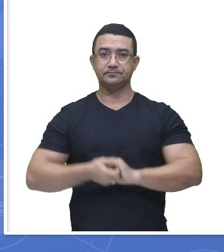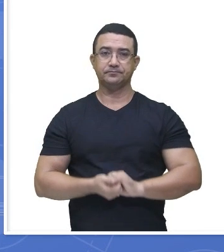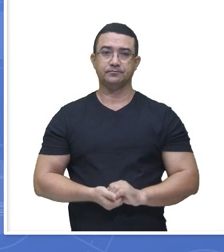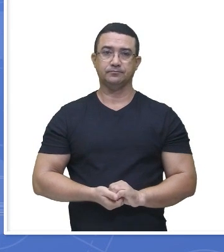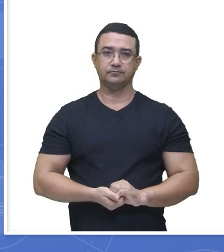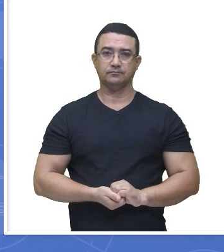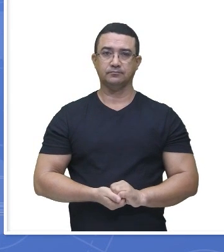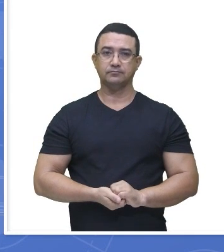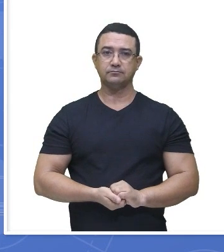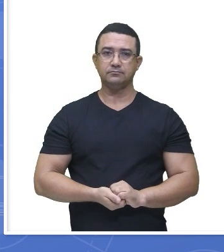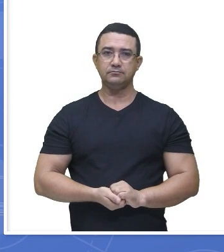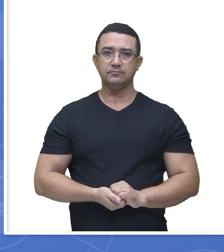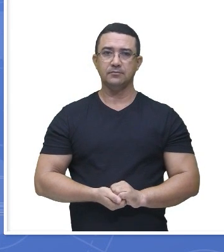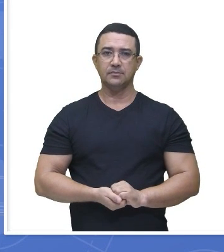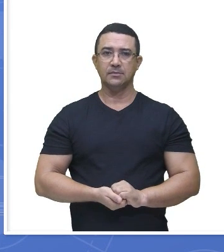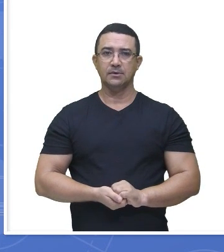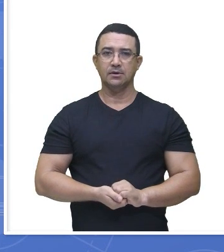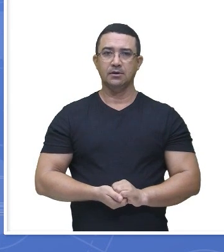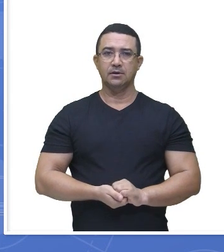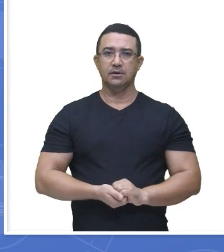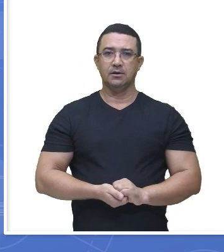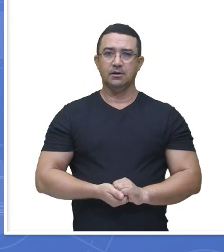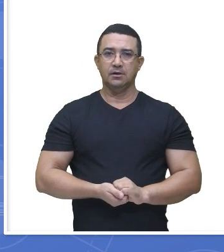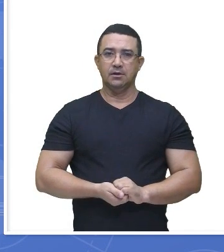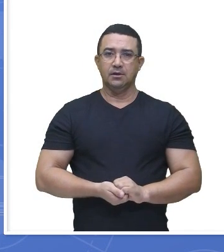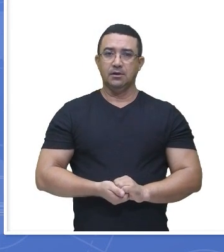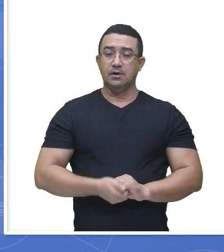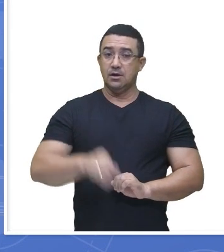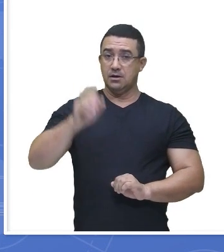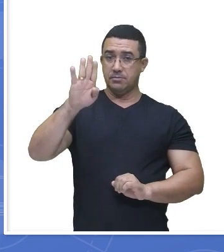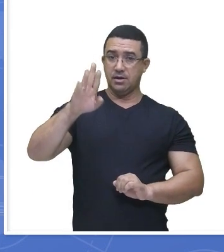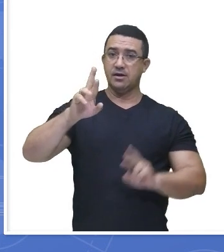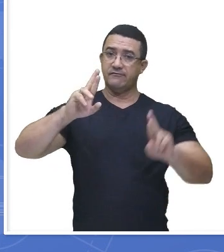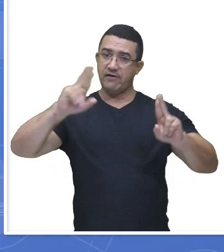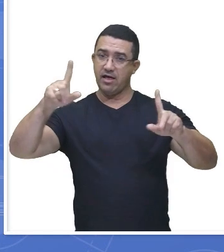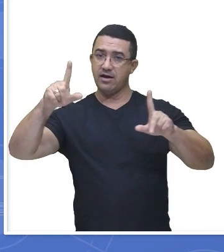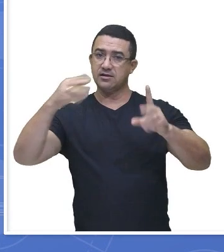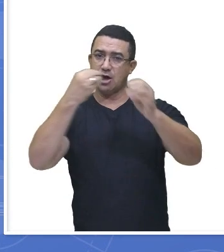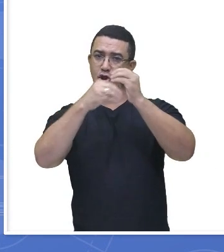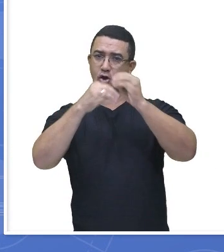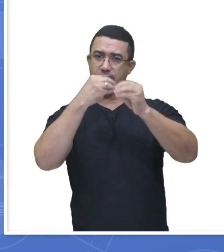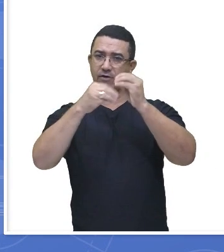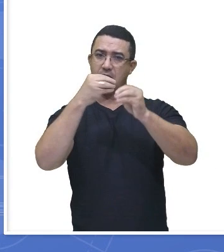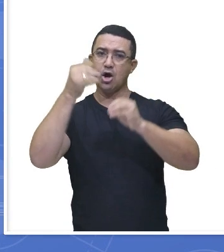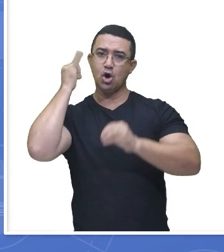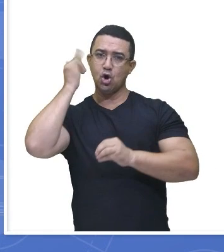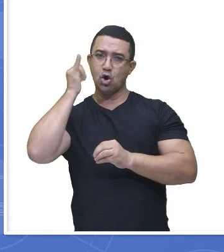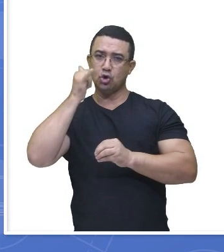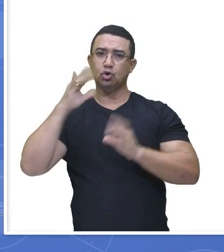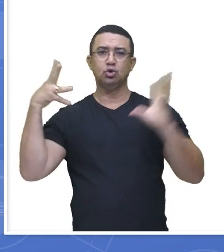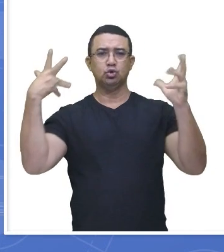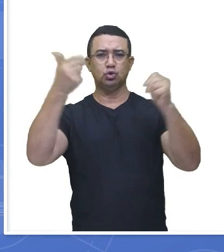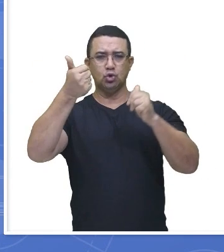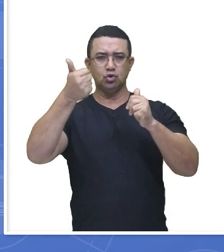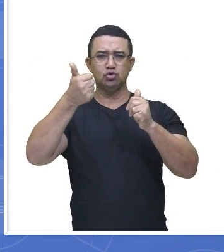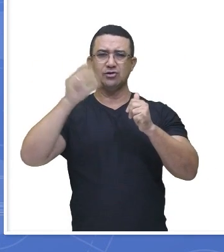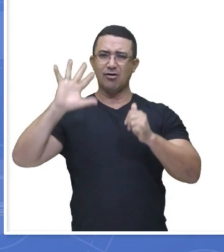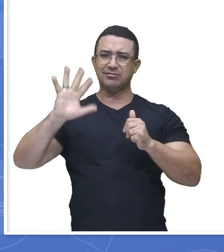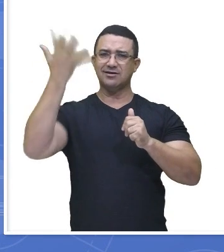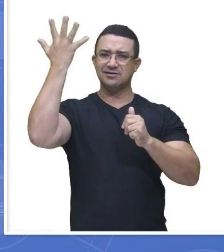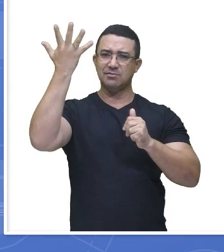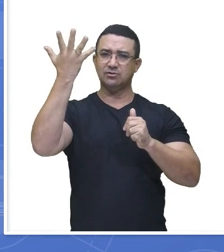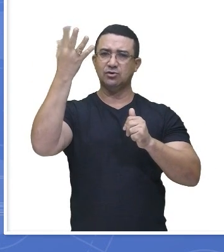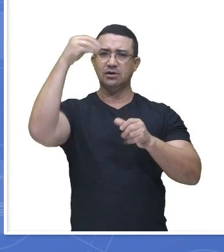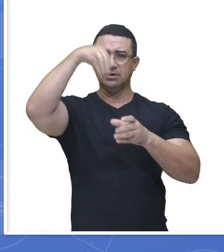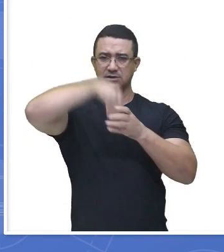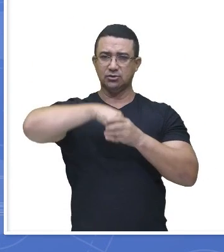do que a primeira, né? A diferença de la novela, en el cuento todos los hechos se encadenan en una sola sucesión de hechos. Aqui está